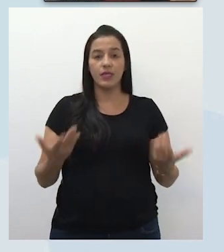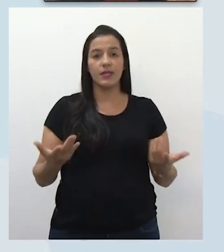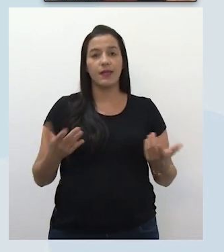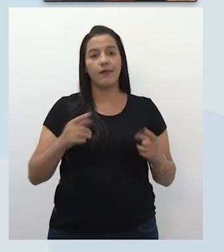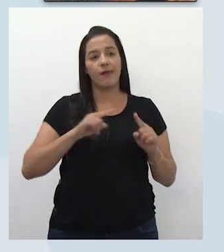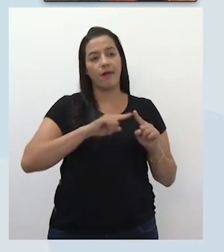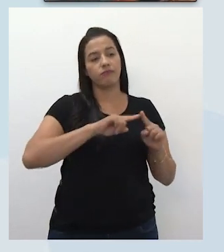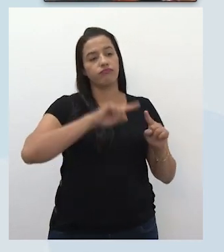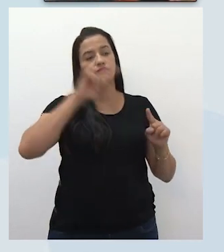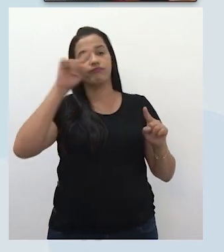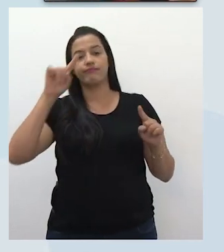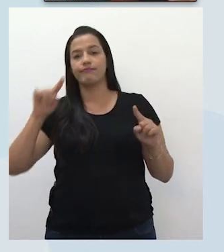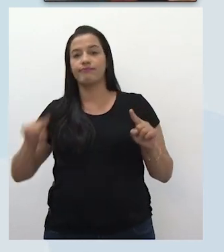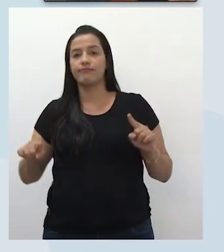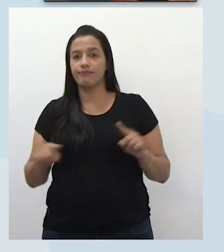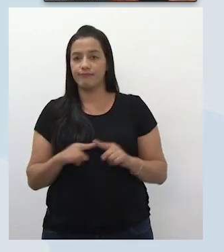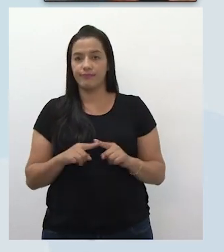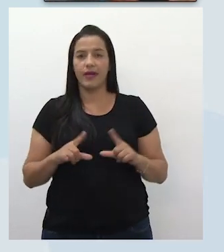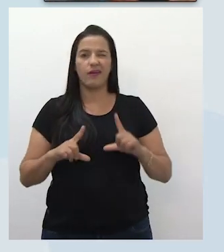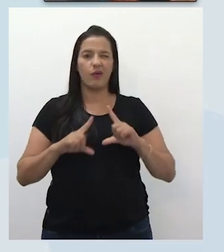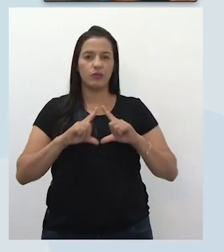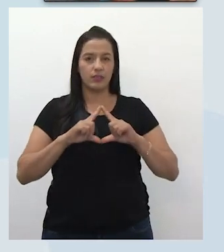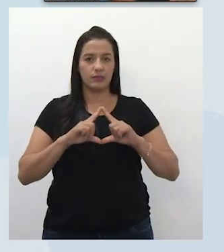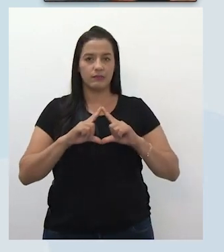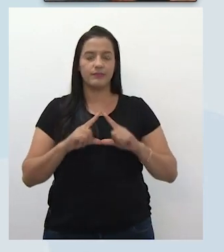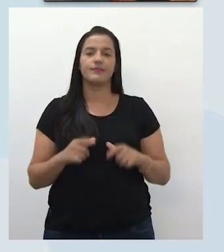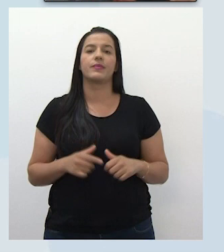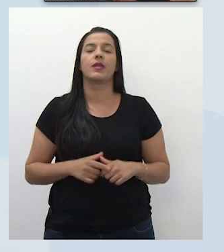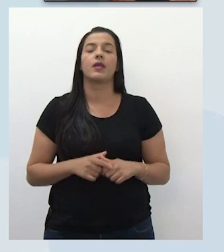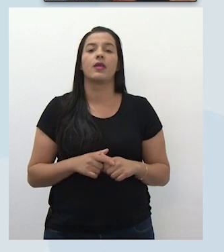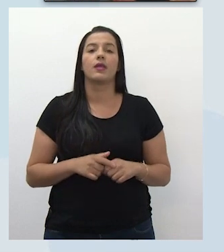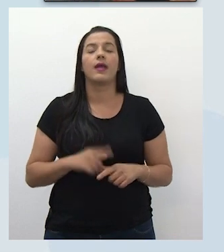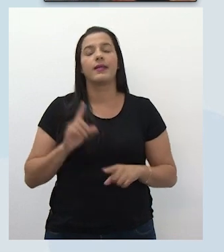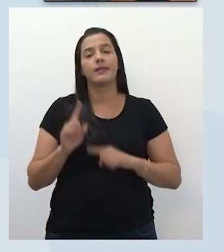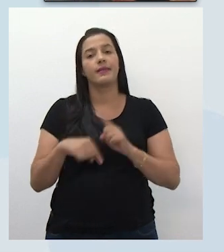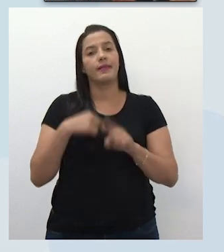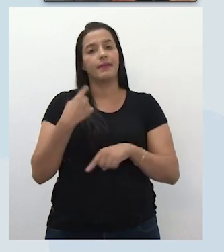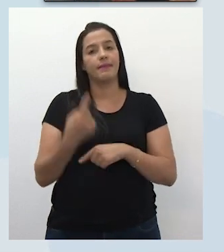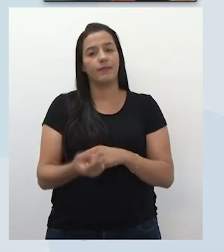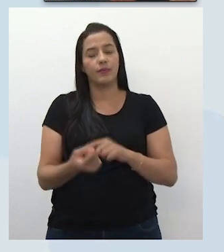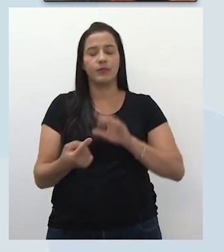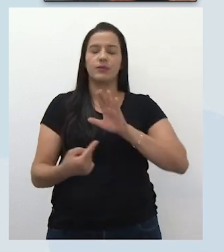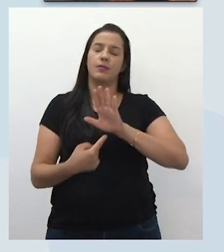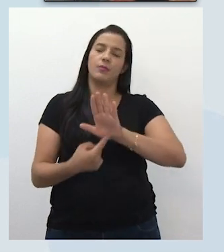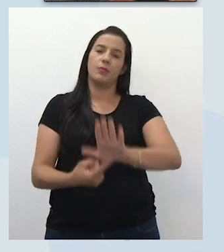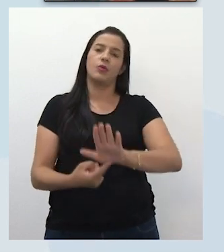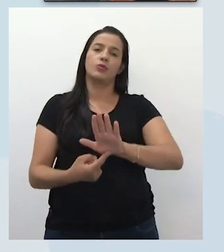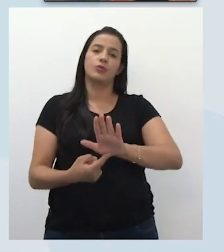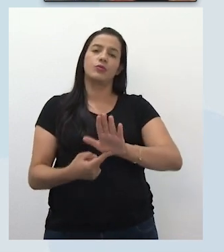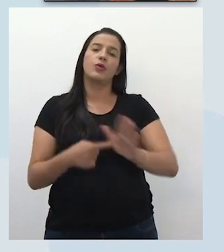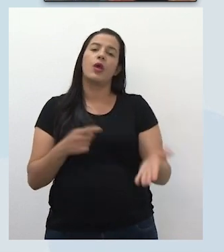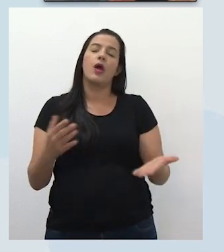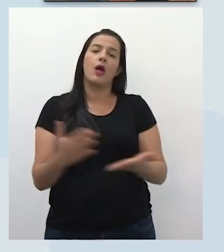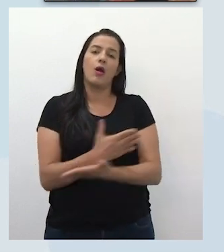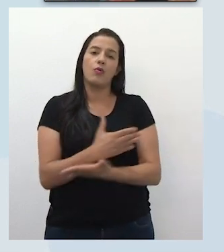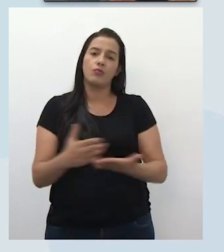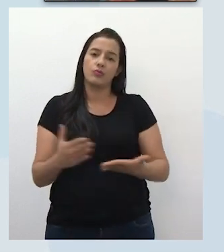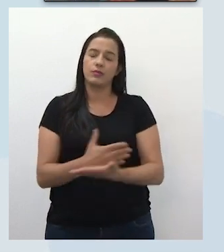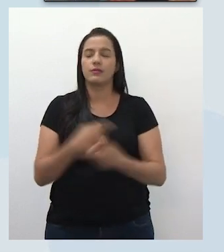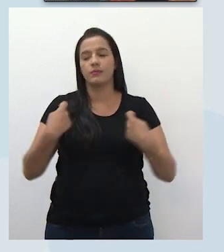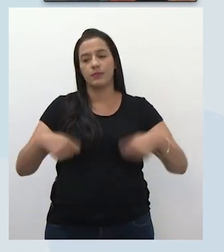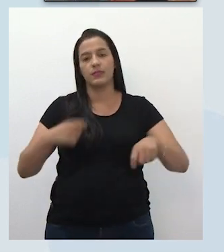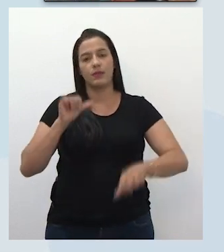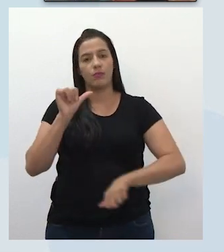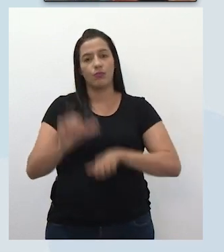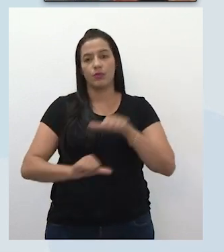preâmbulo de motivação, né? E aí depois eu aponto quais são os aspectos que precisam ser melhorados,